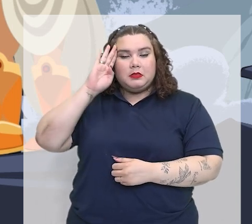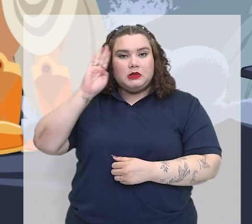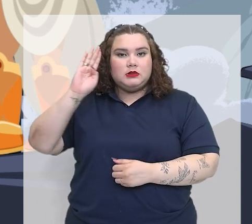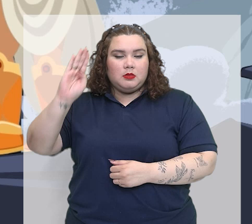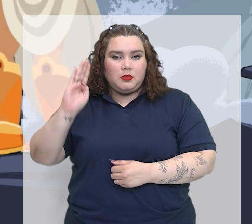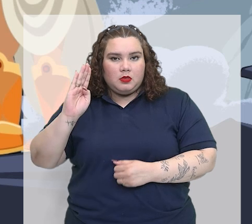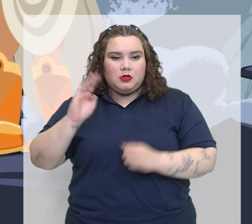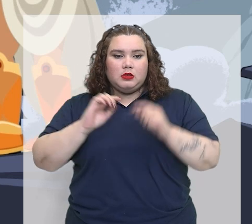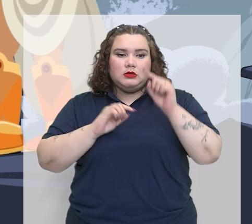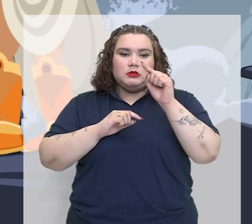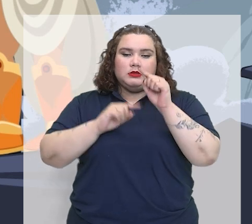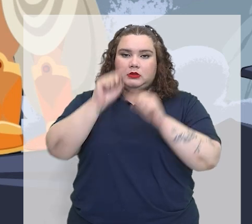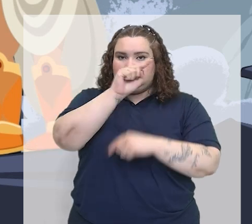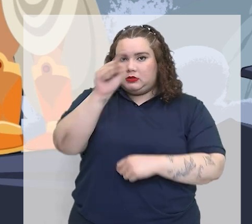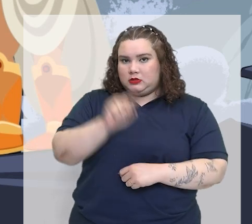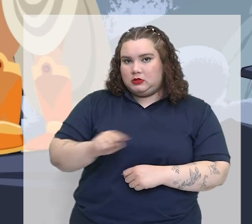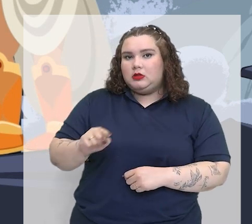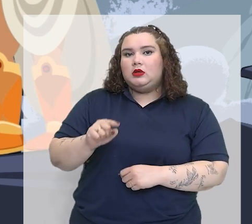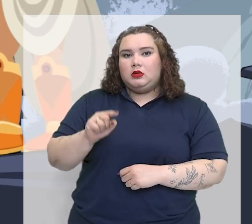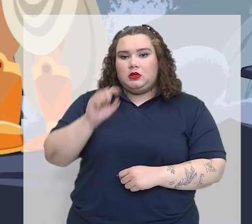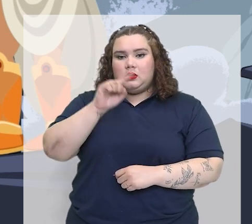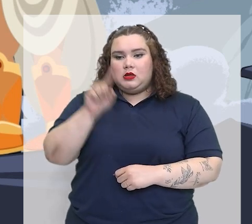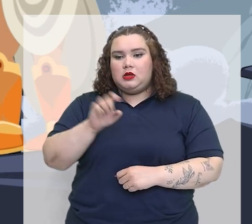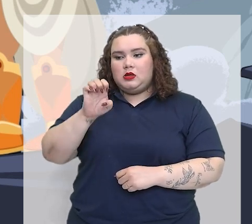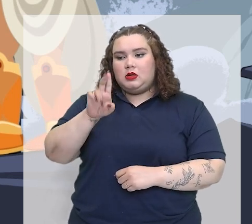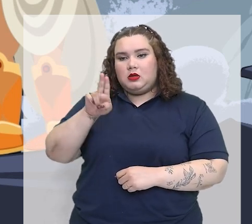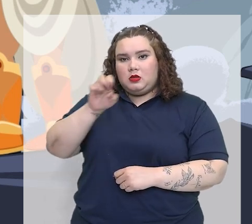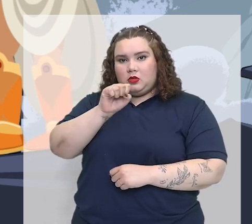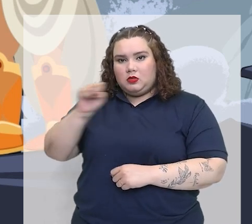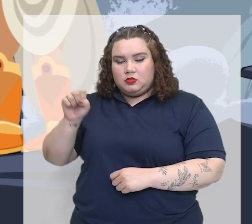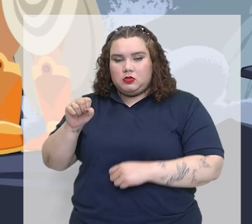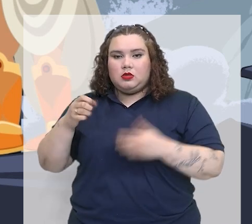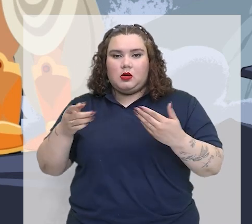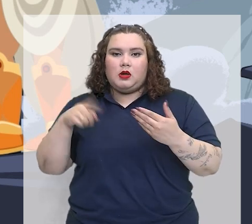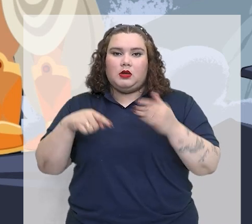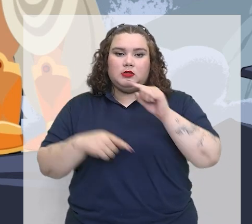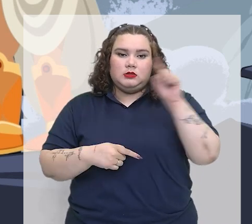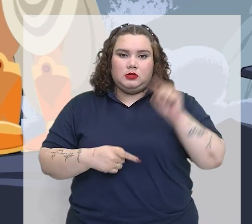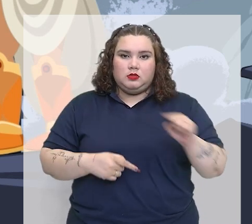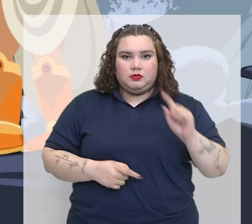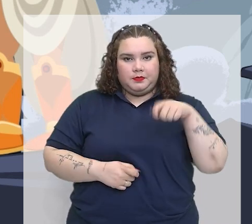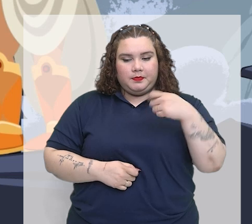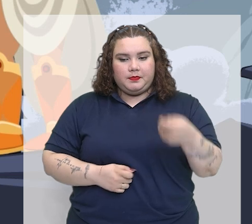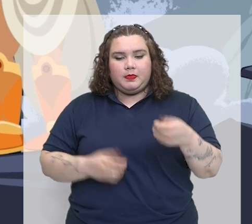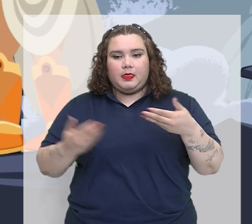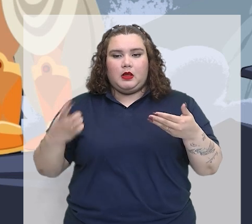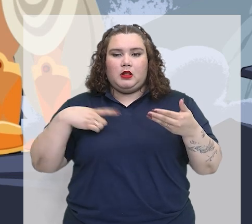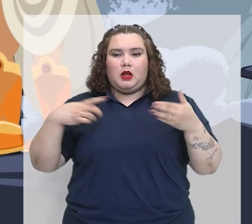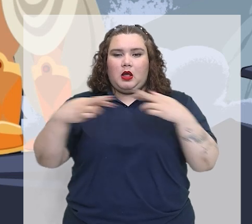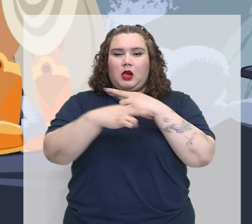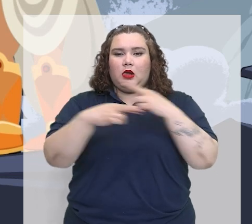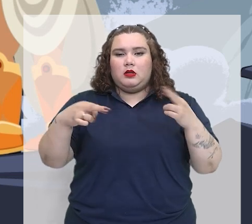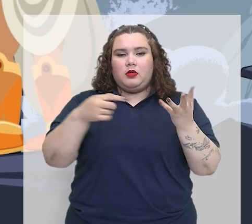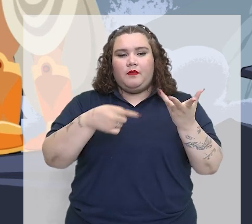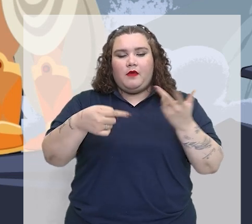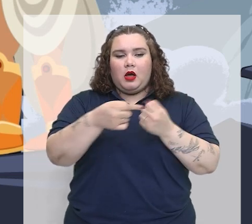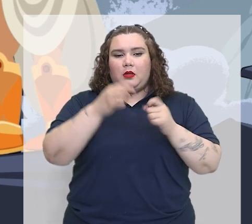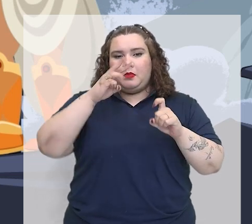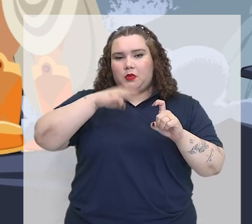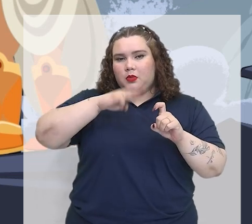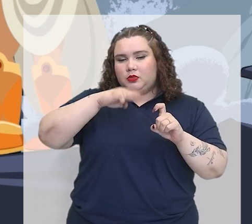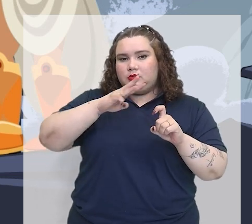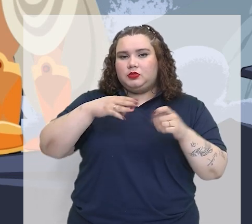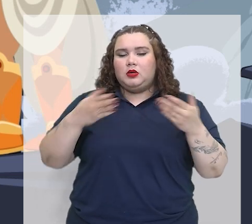então, de Zeus, juntamente com seu raio, tá? Que, inclusive, ainda está muito ligado a certas mitologias. Temos, inclusive,